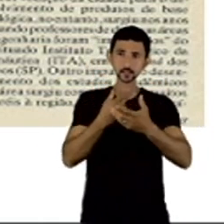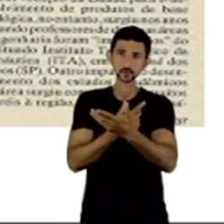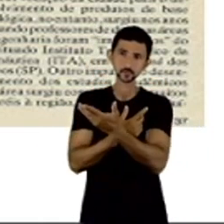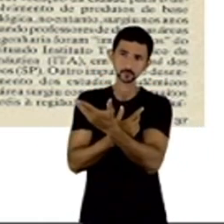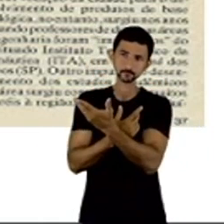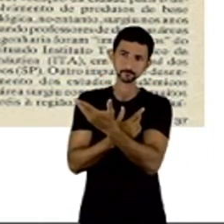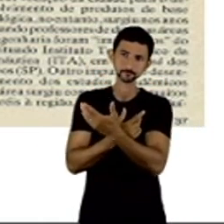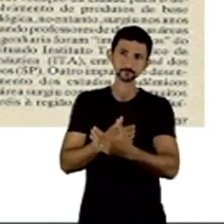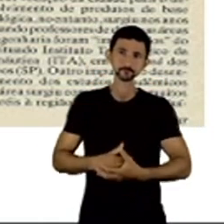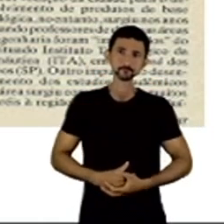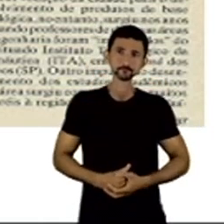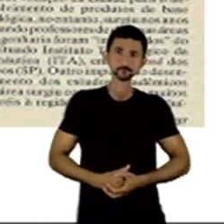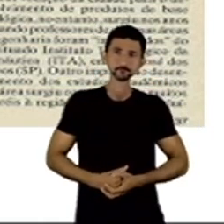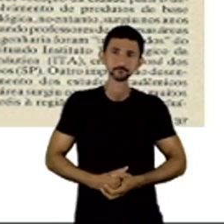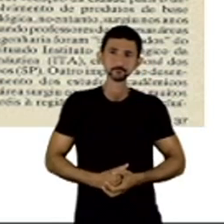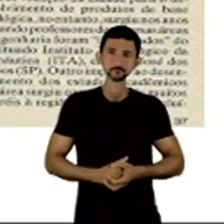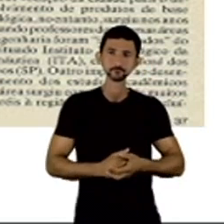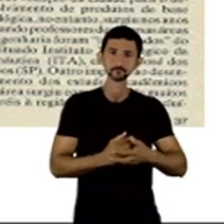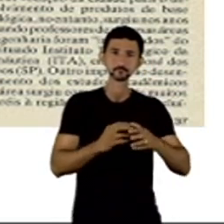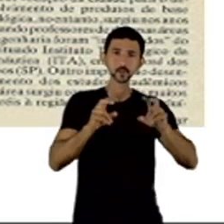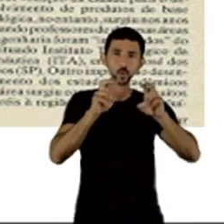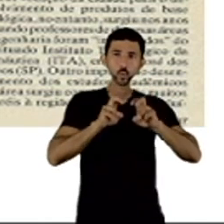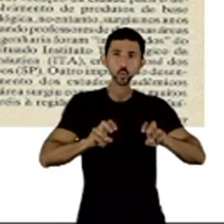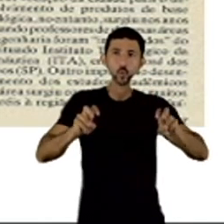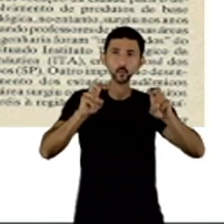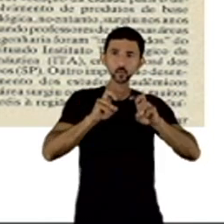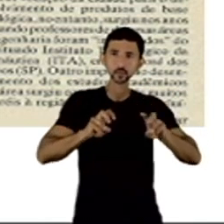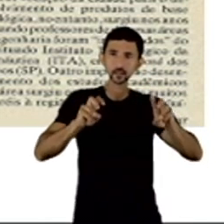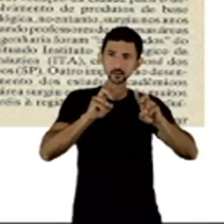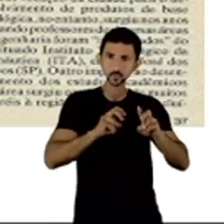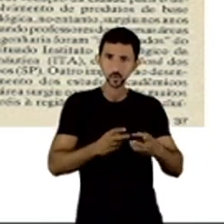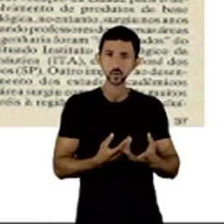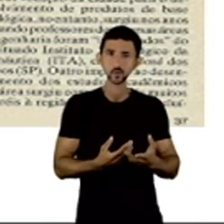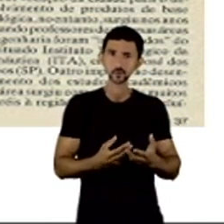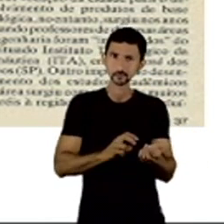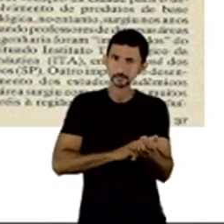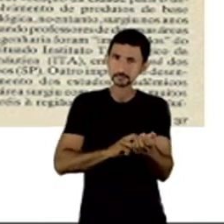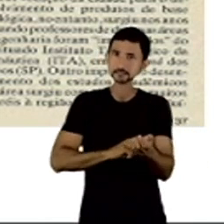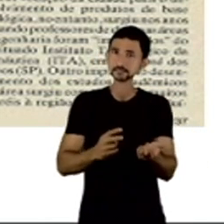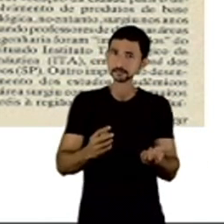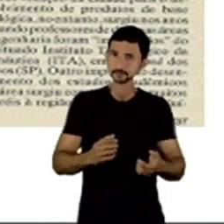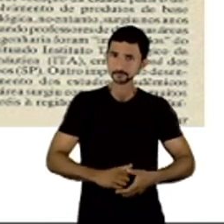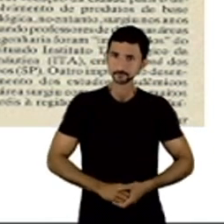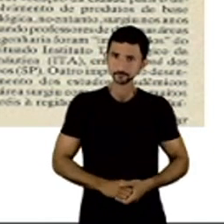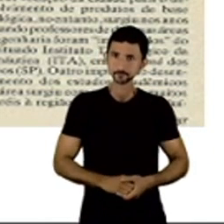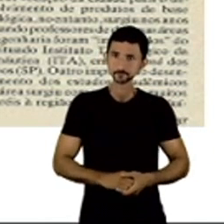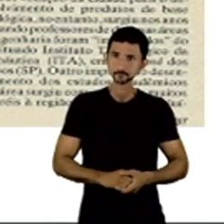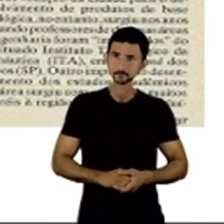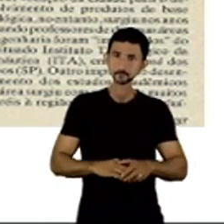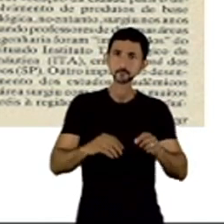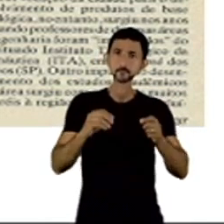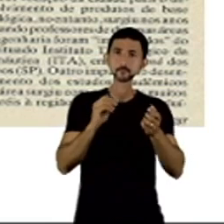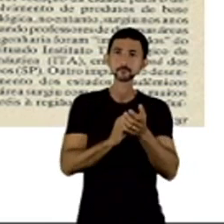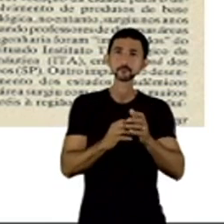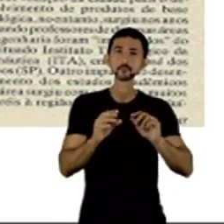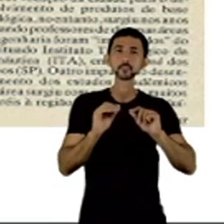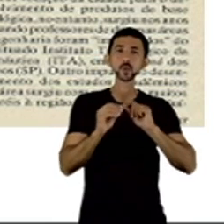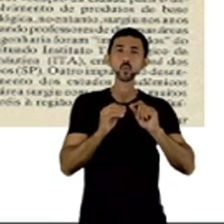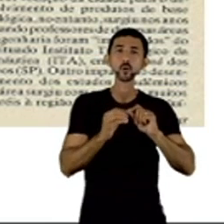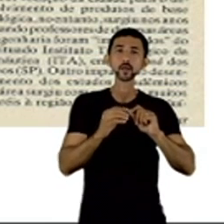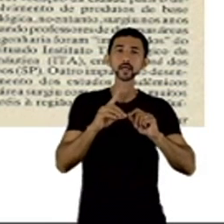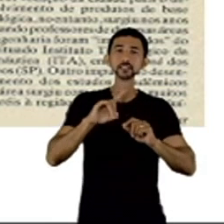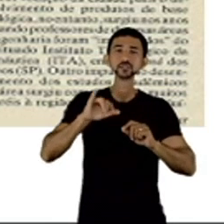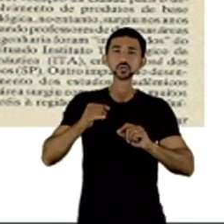seguinte título: computadores arretados. Veja bem, o emprego do